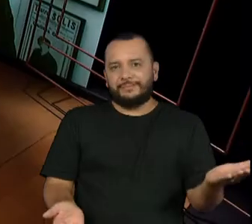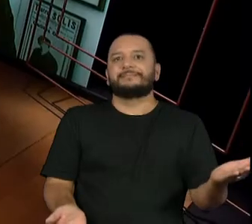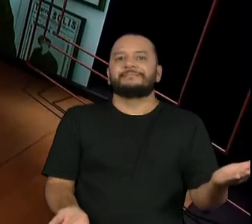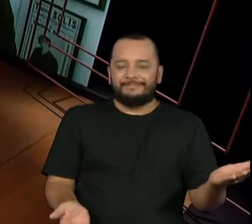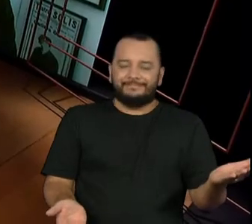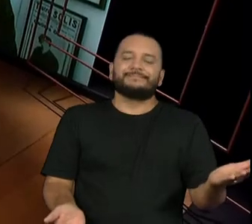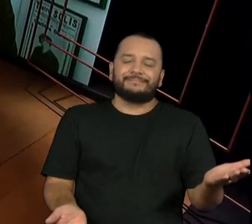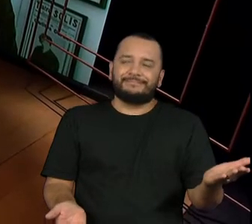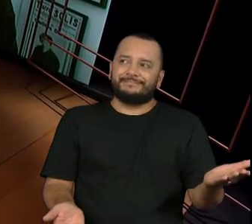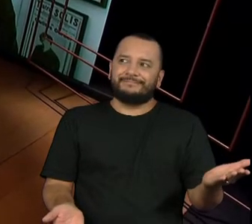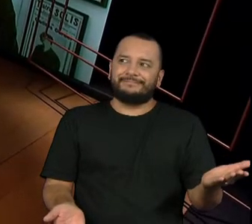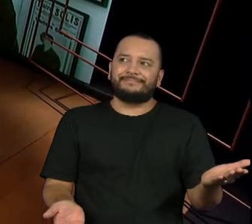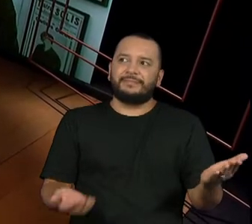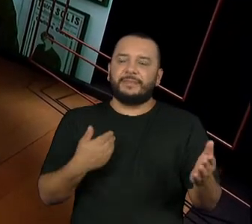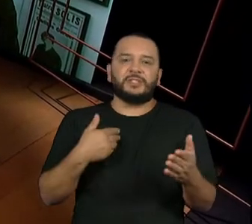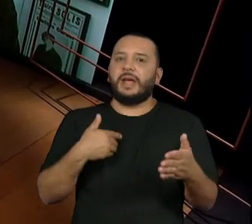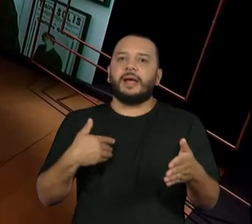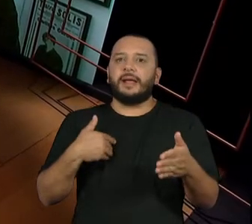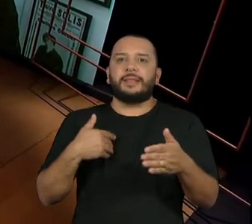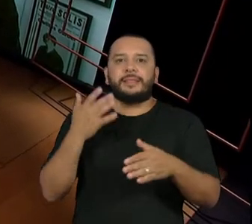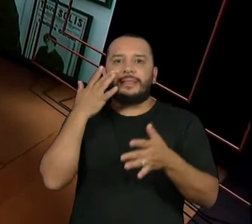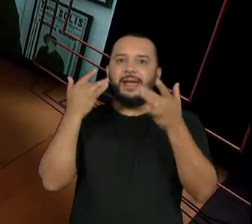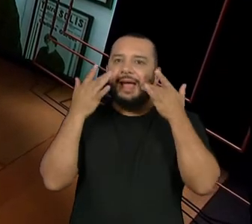acredito que foi um dos